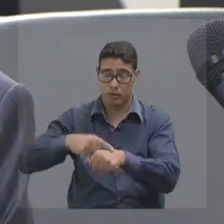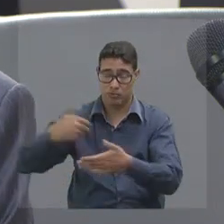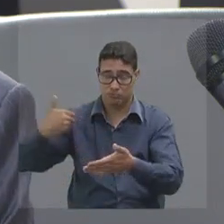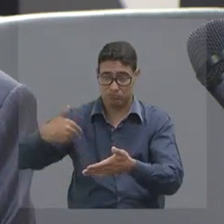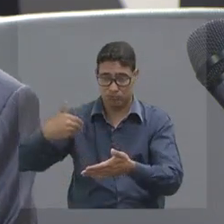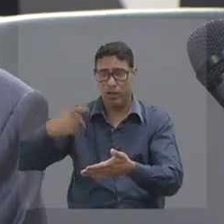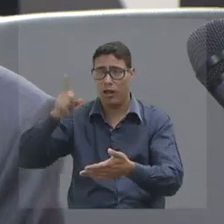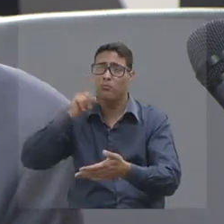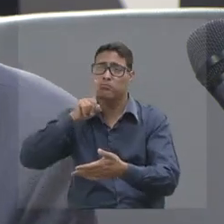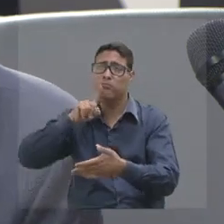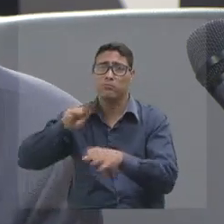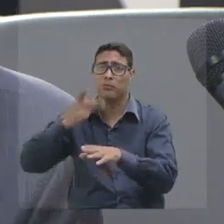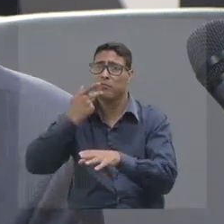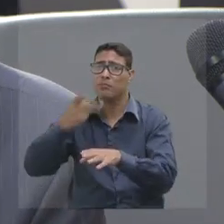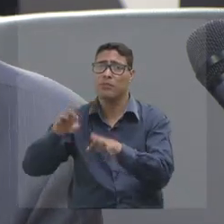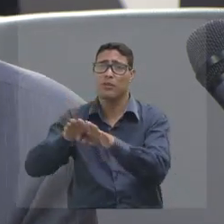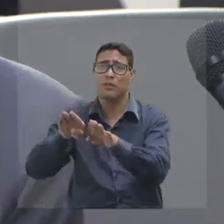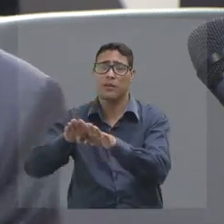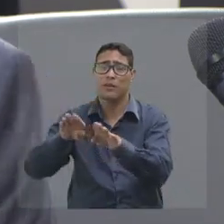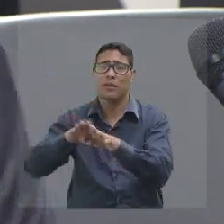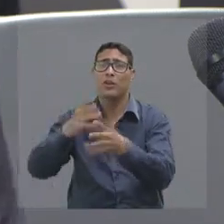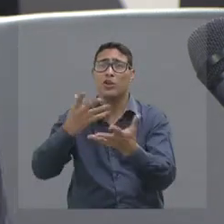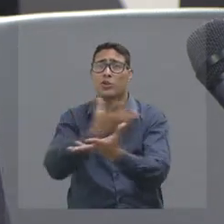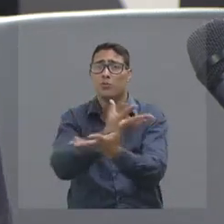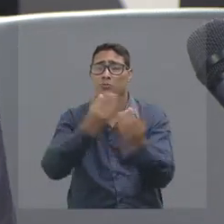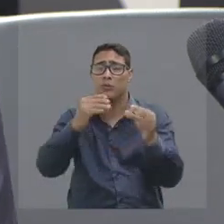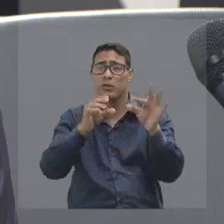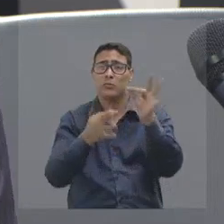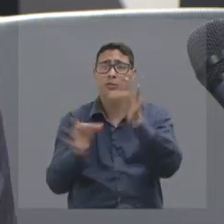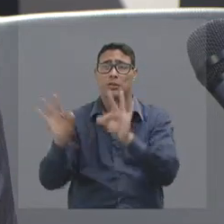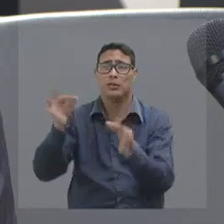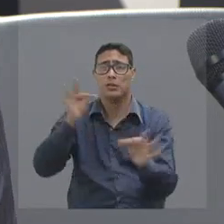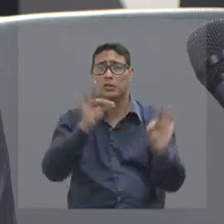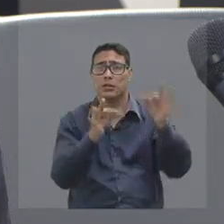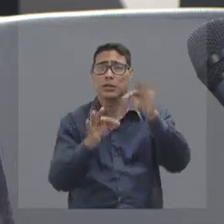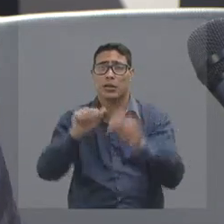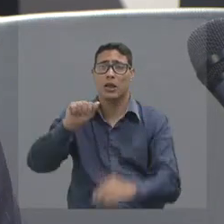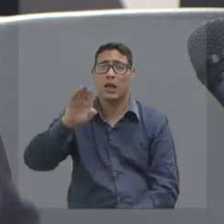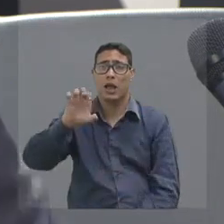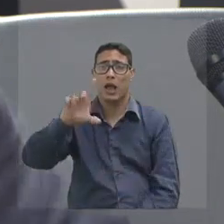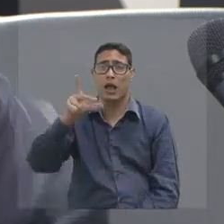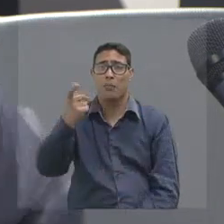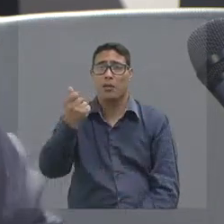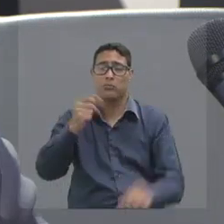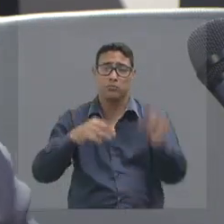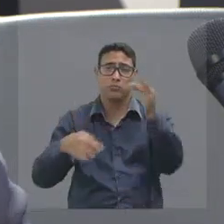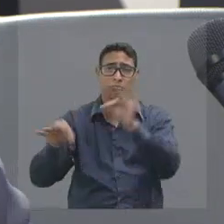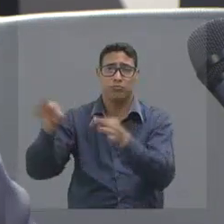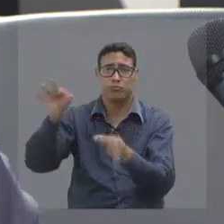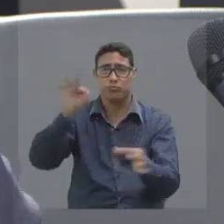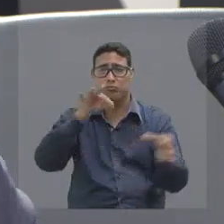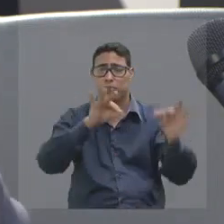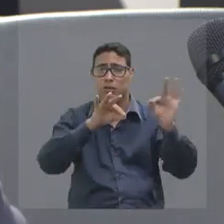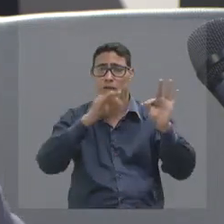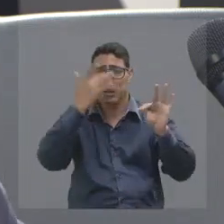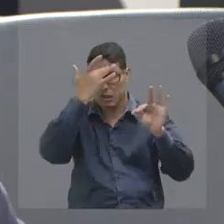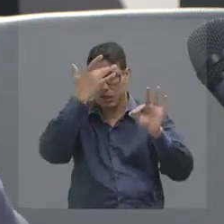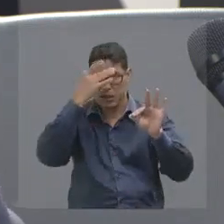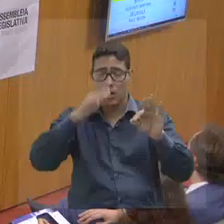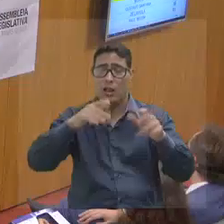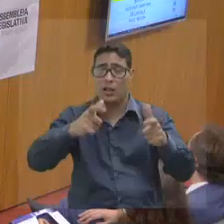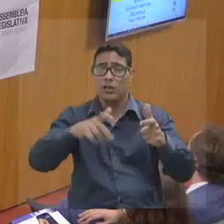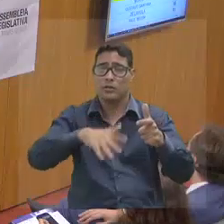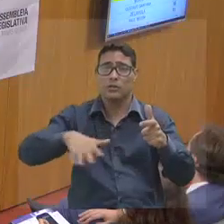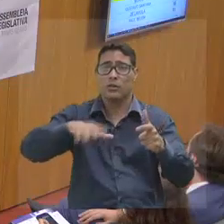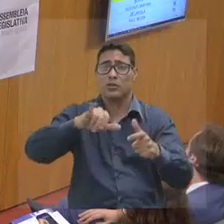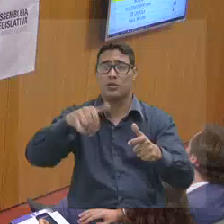tem falado muito da mortandade das abelhas O que foi de gente que perdeu aí as suas colmeias na cidade Jacuí